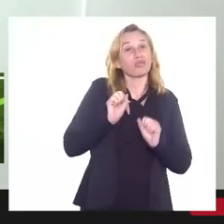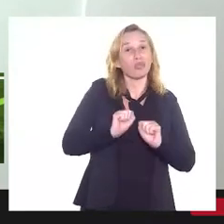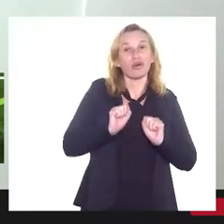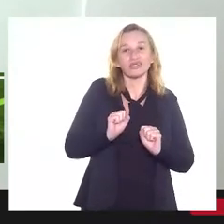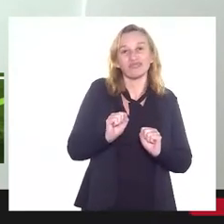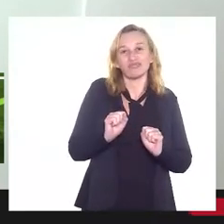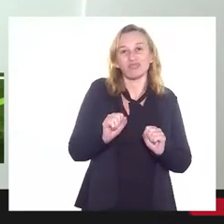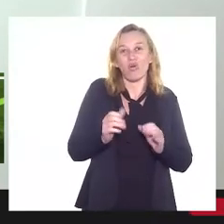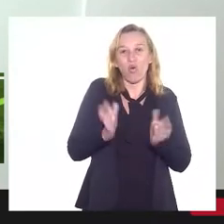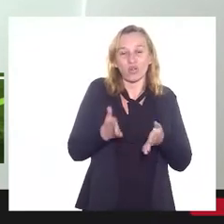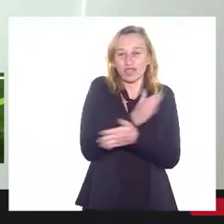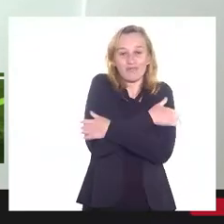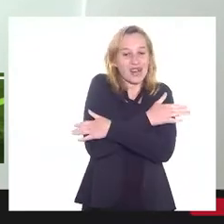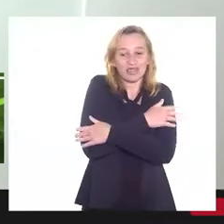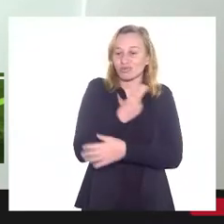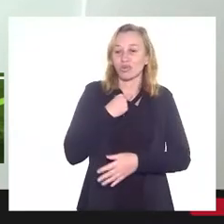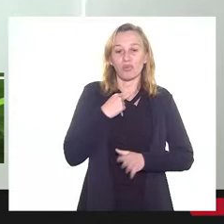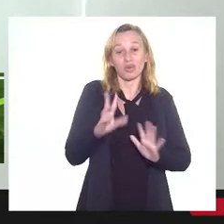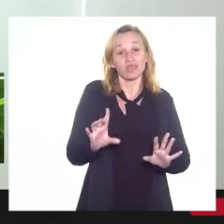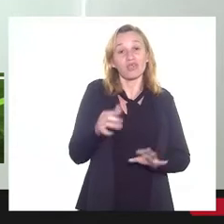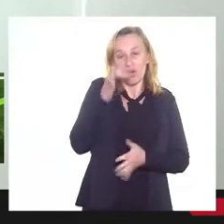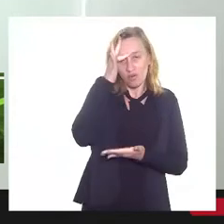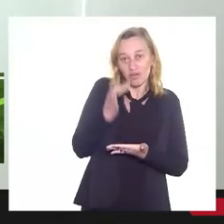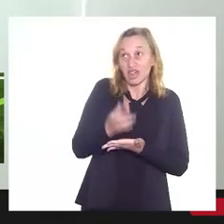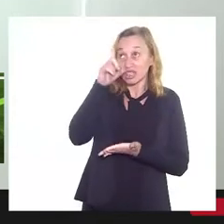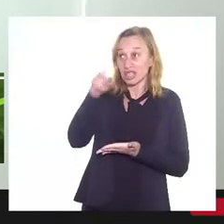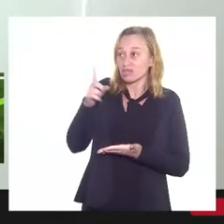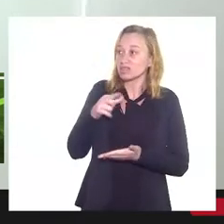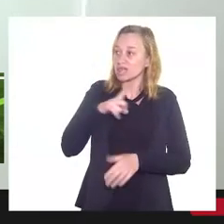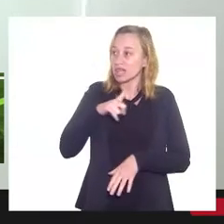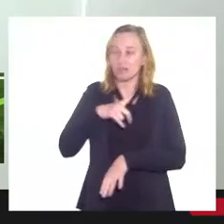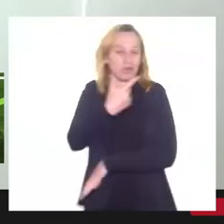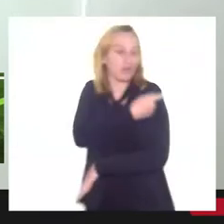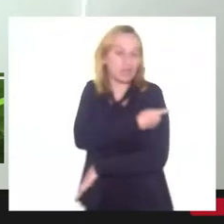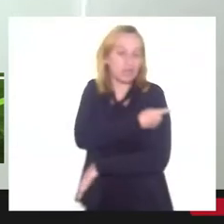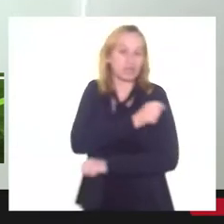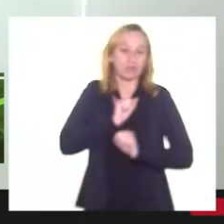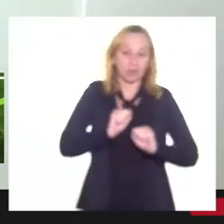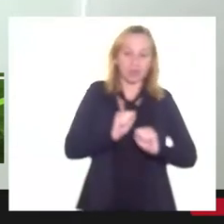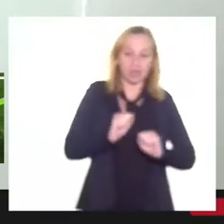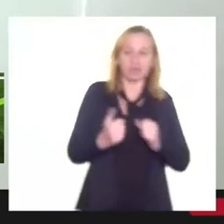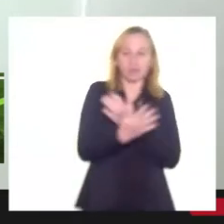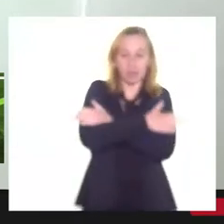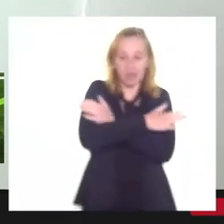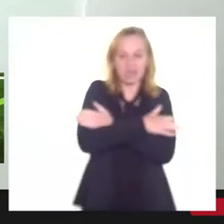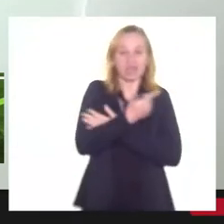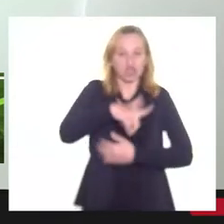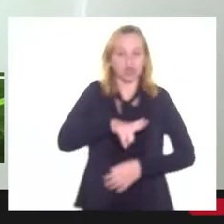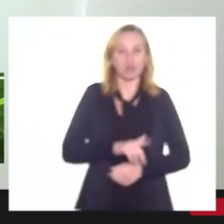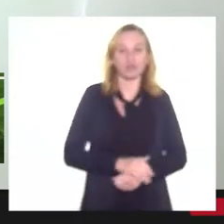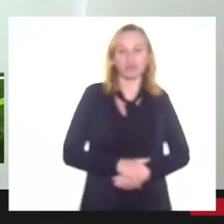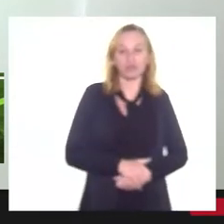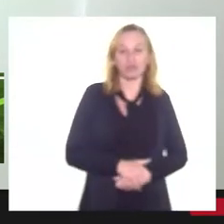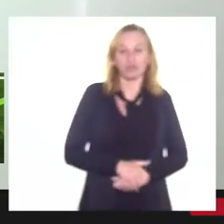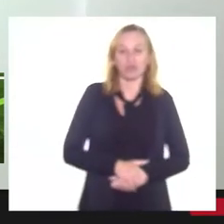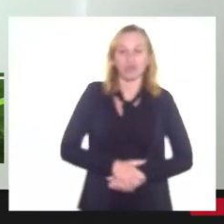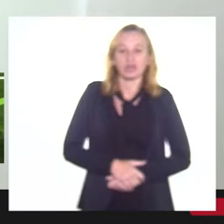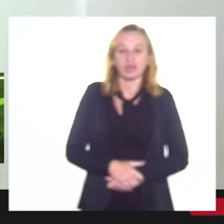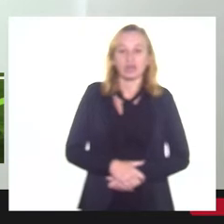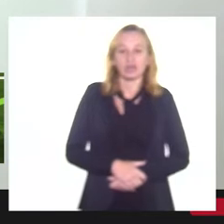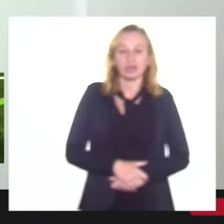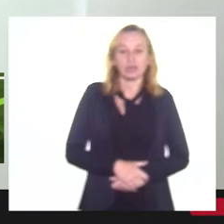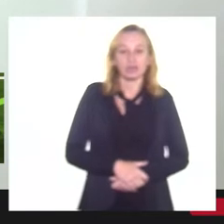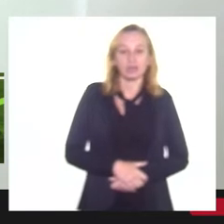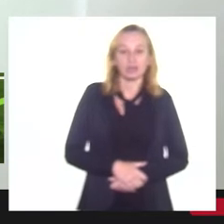restou no momento mas com fé em Deus a gente vai ter aí as altas vacinas e poder de fato nos abraçar novamente Oi e aí